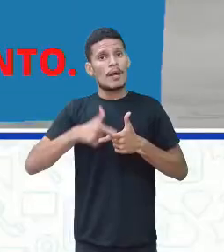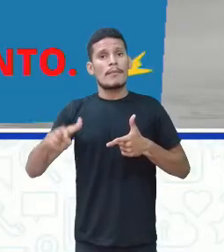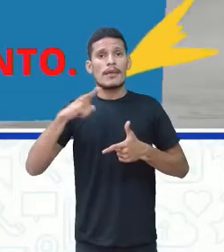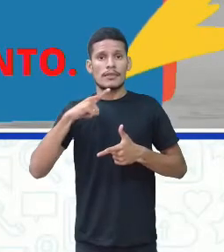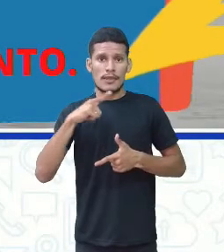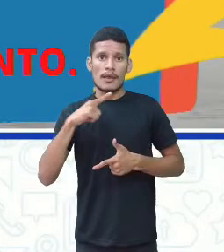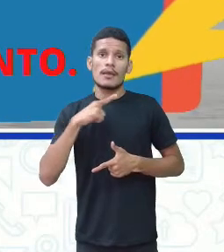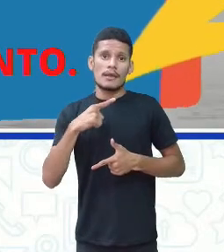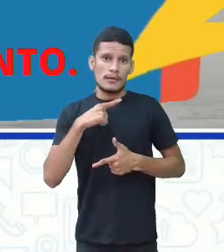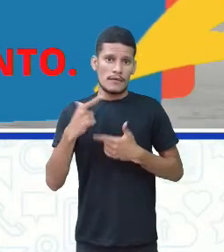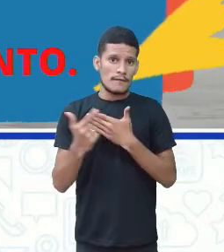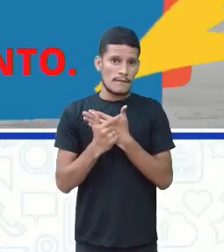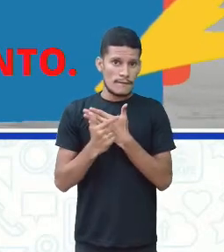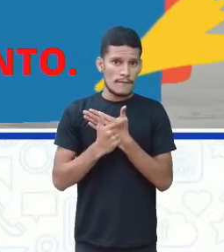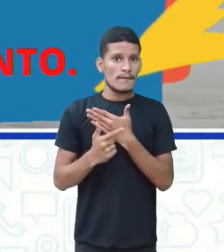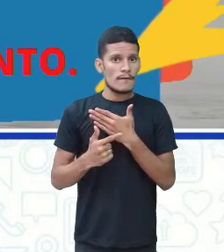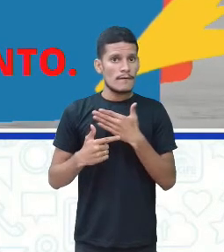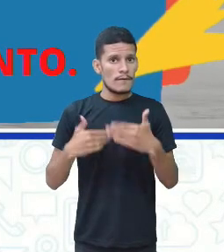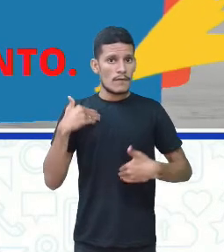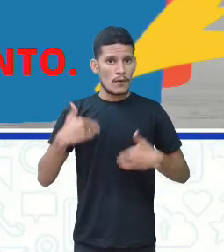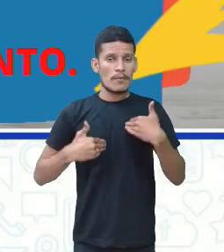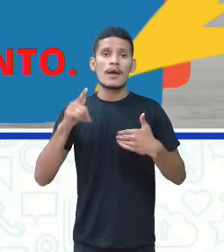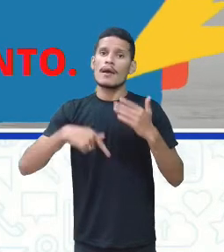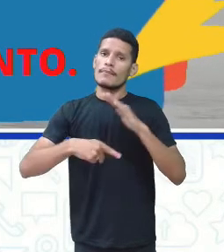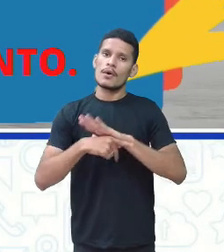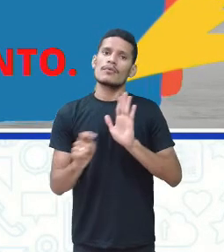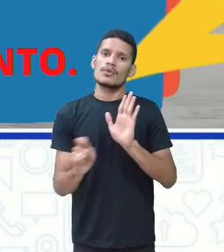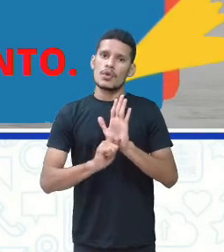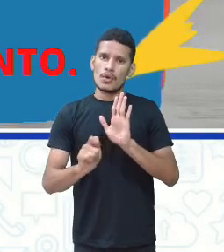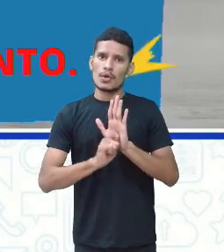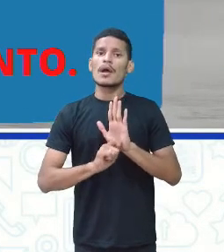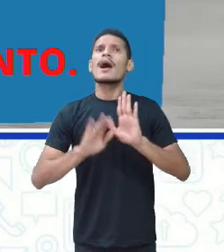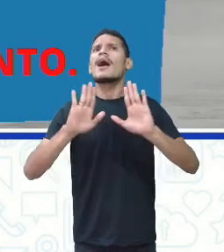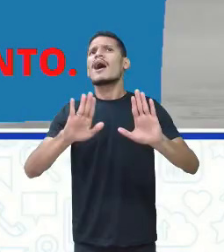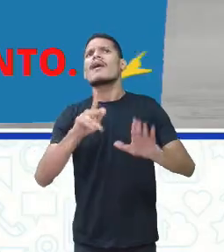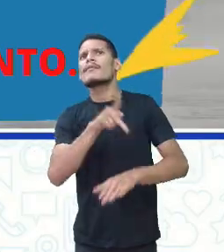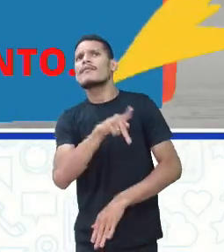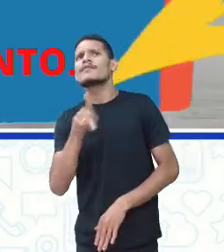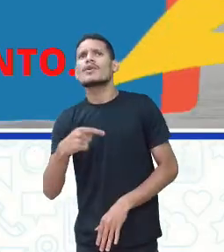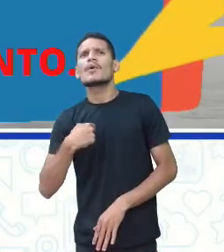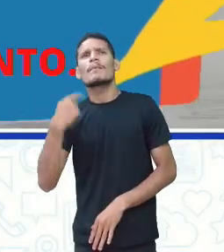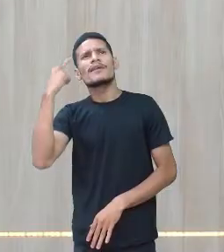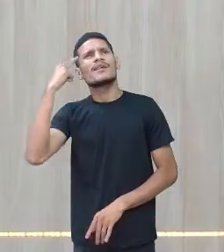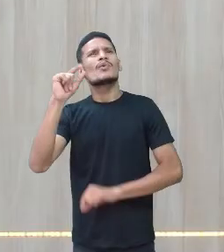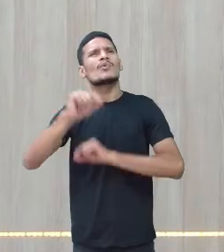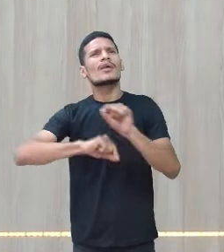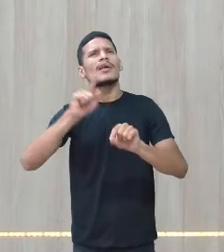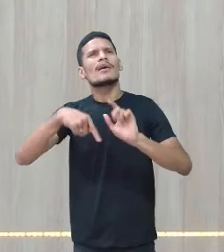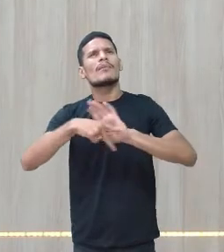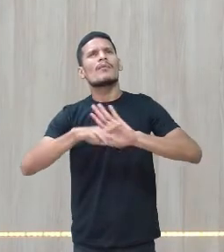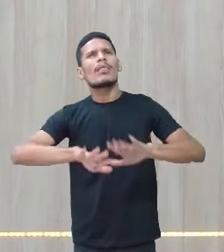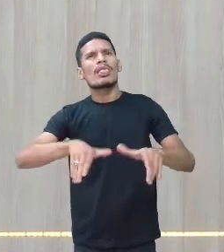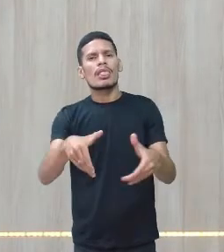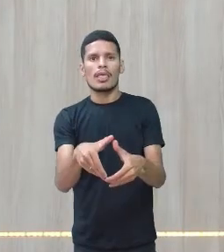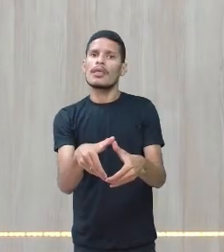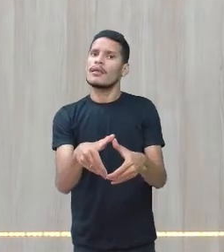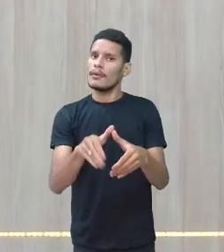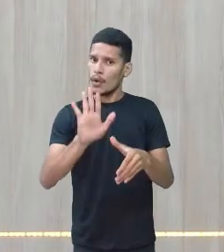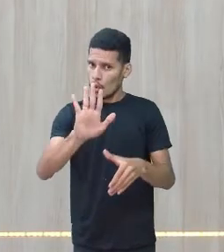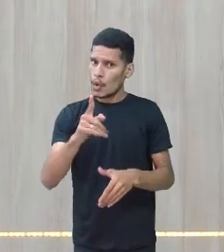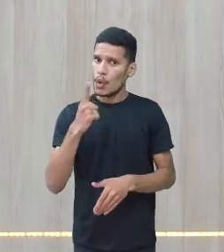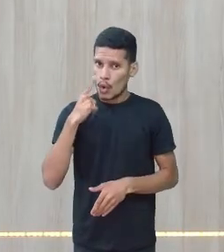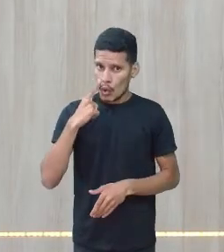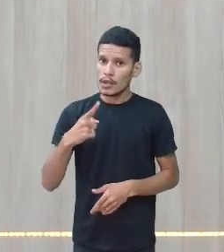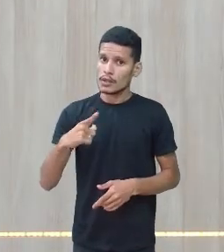no funcionamento, já é considerado uma droga. Ah, professora, eu pensei que droga era só um determinado grupo. Vamos ver aí o